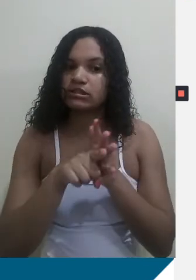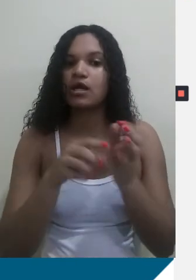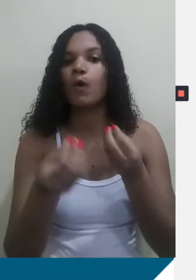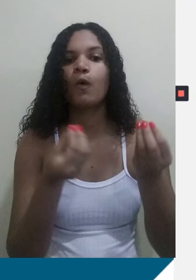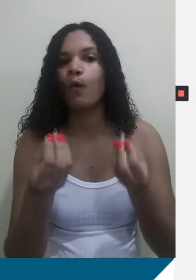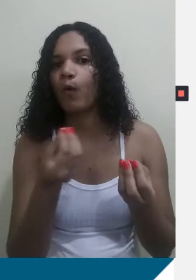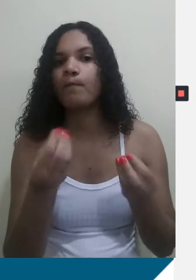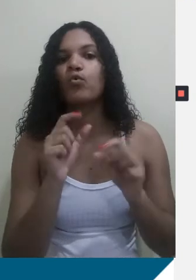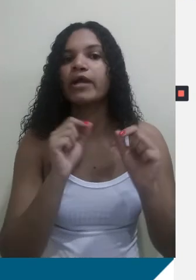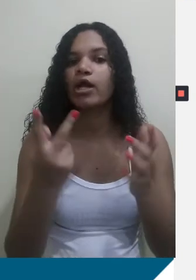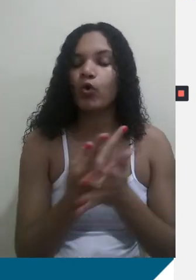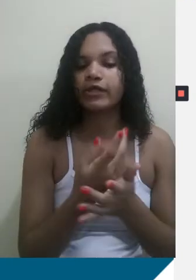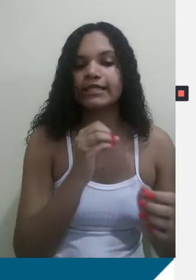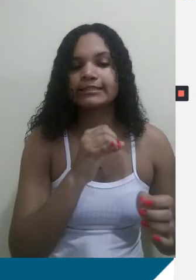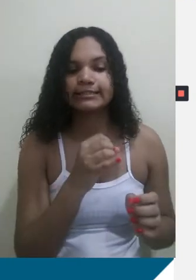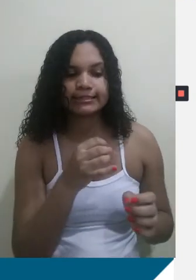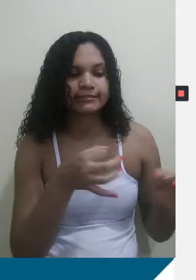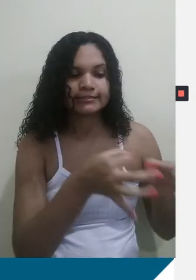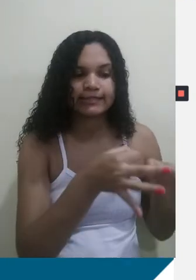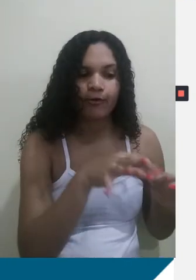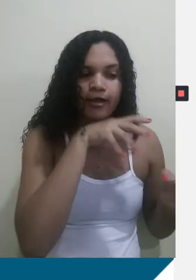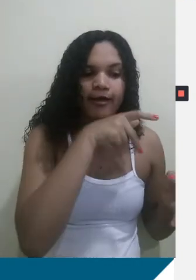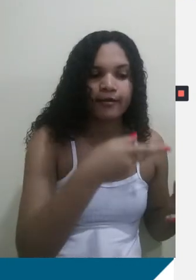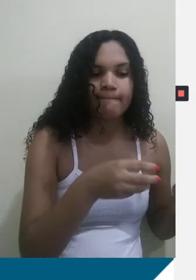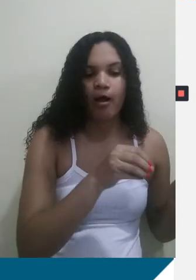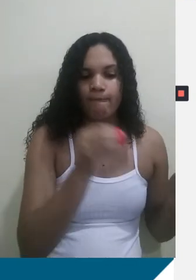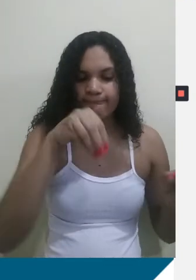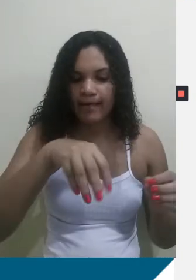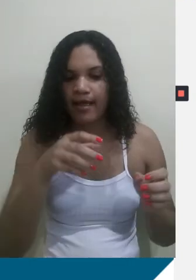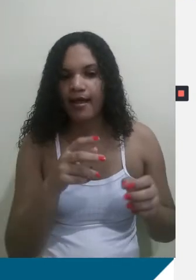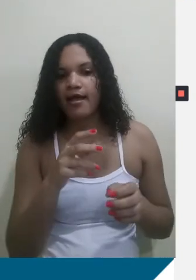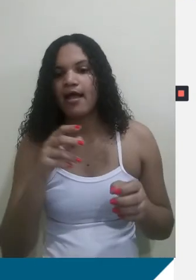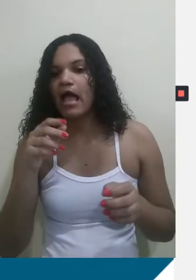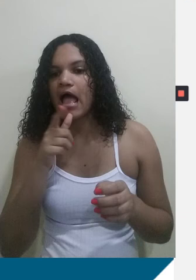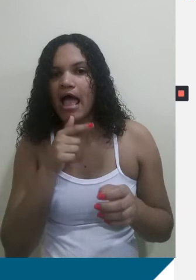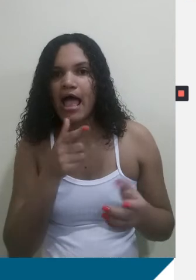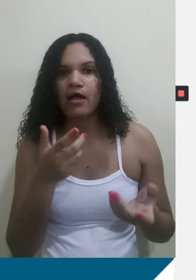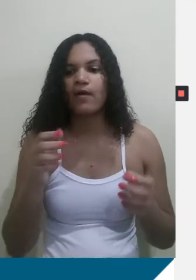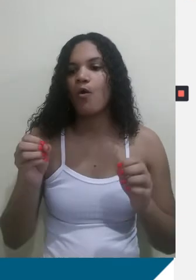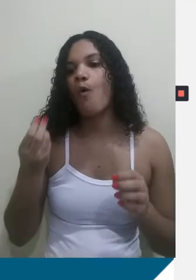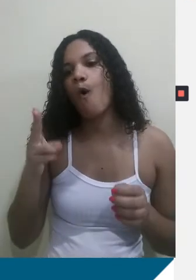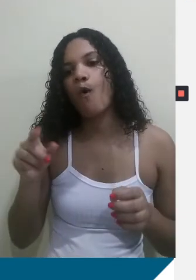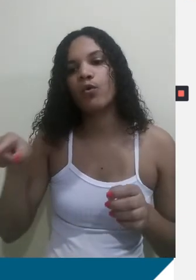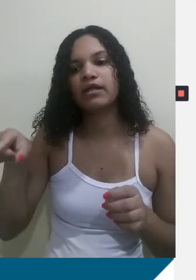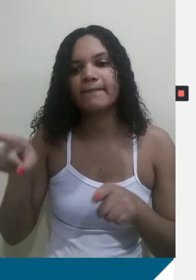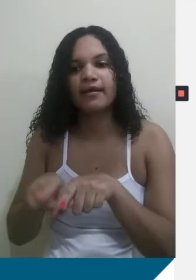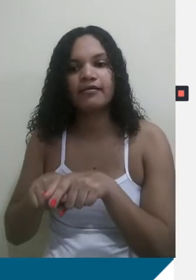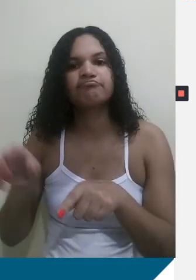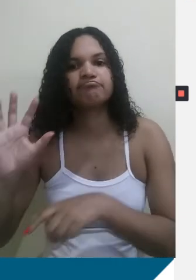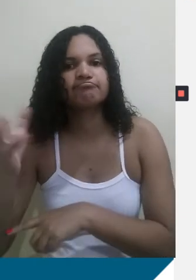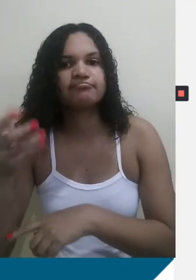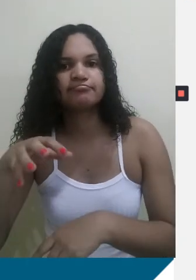colocadas em soluções isotônicas, hipertônicas ou hipotônicas. Os vacúolos, como já mencionado, têm essas